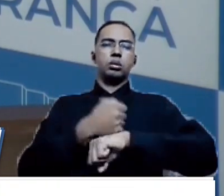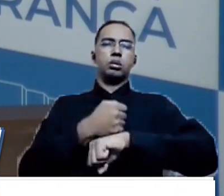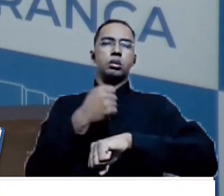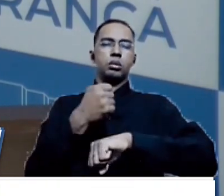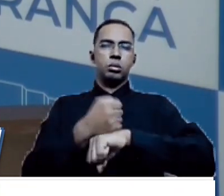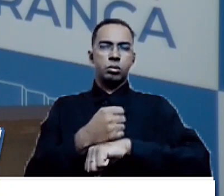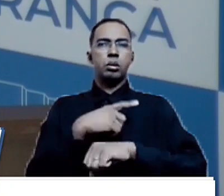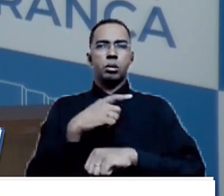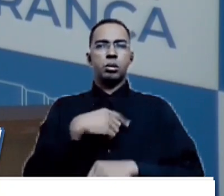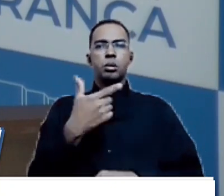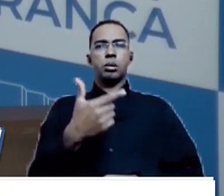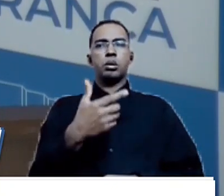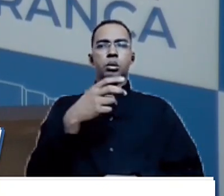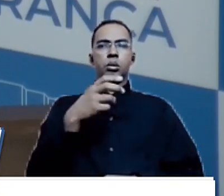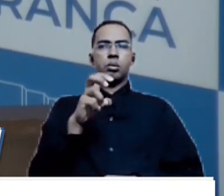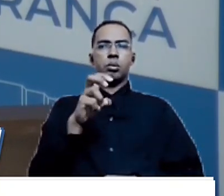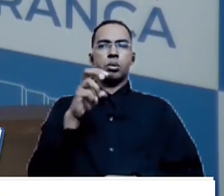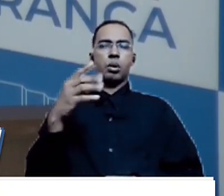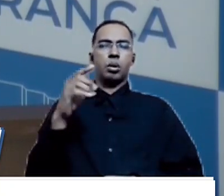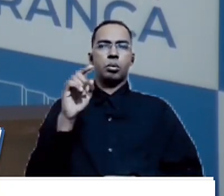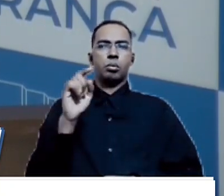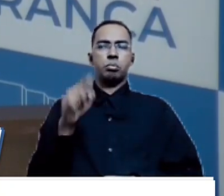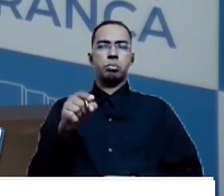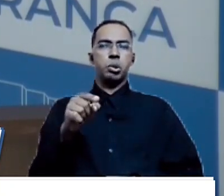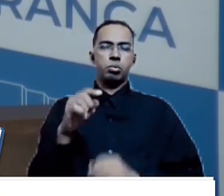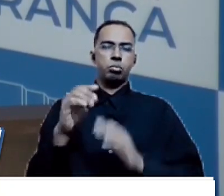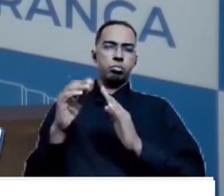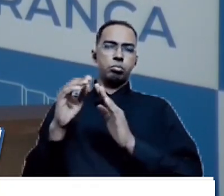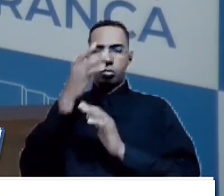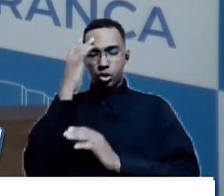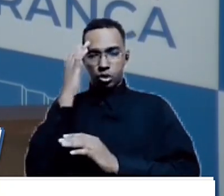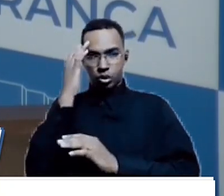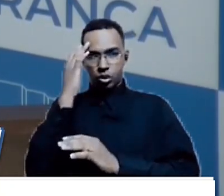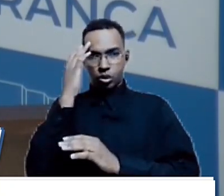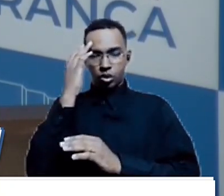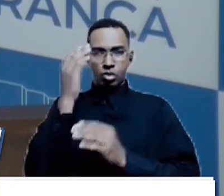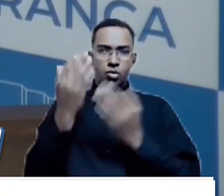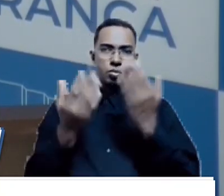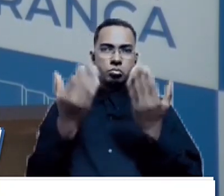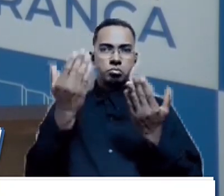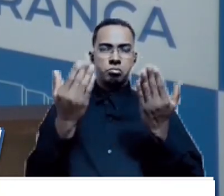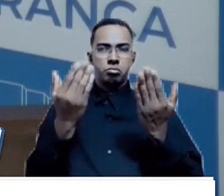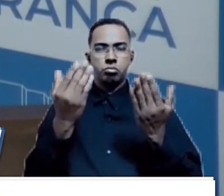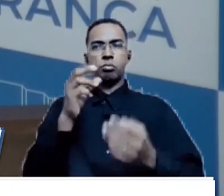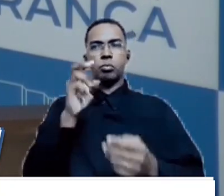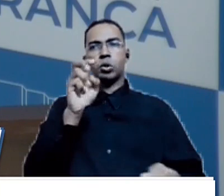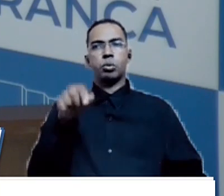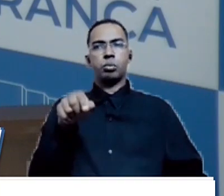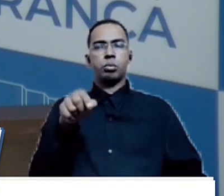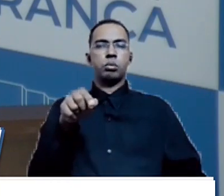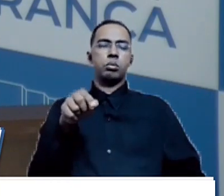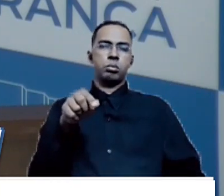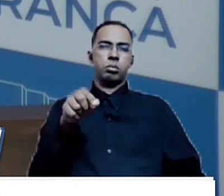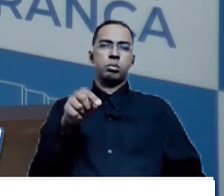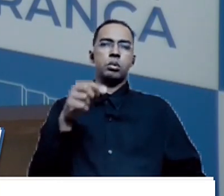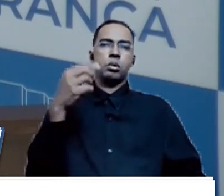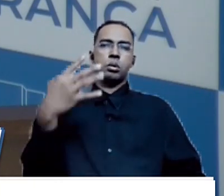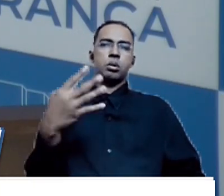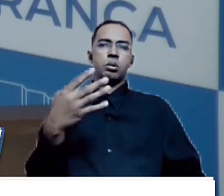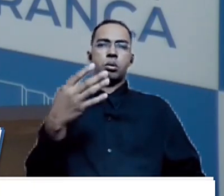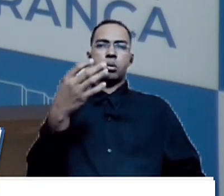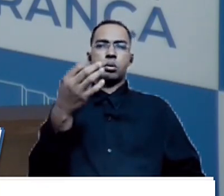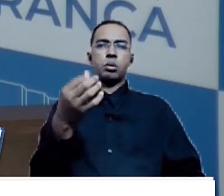254 mil habitantes e um per capita de 5.464